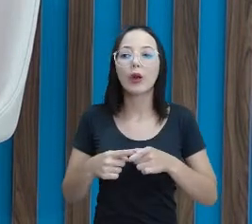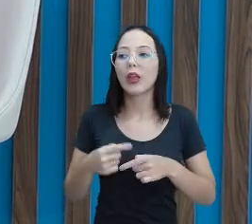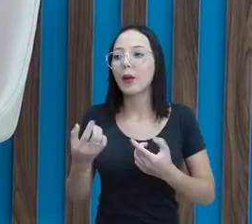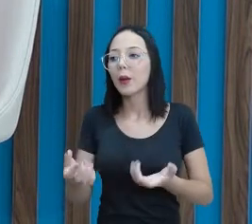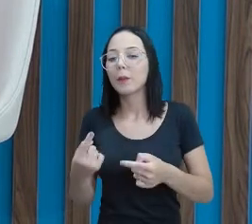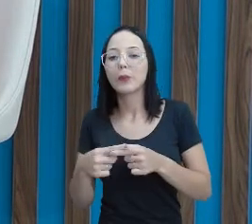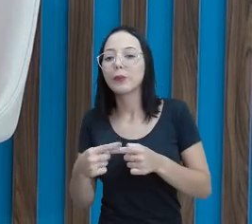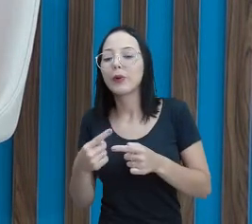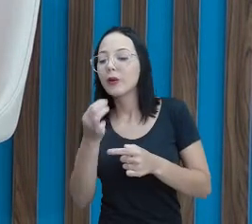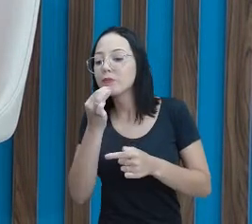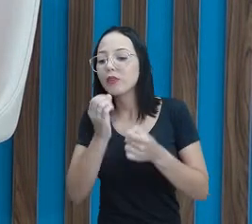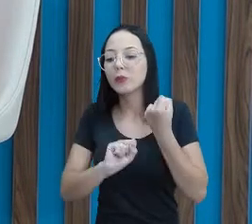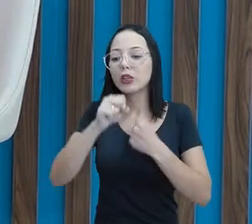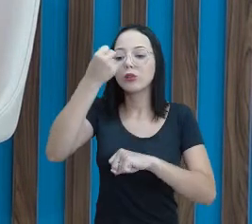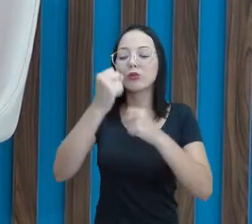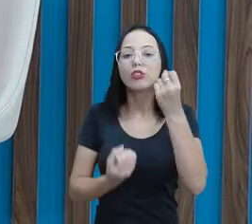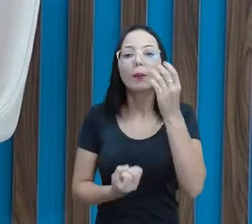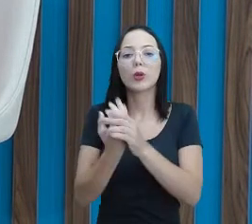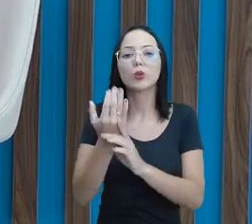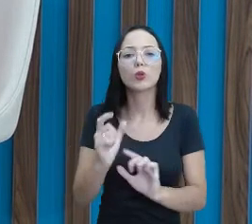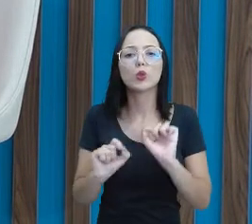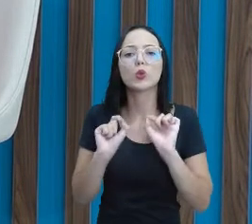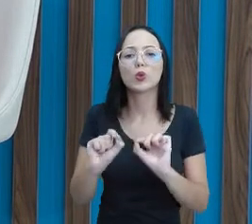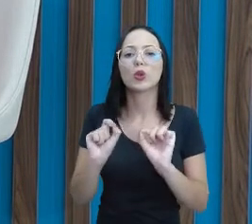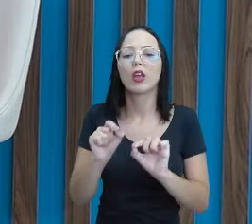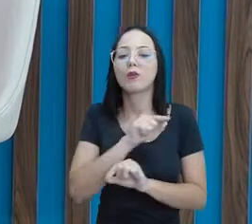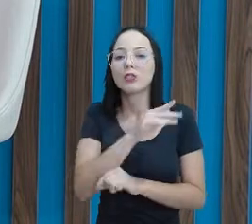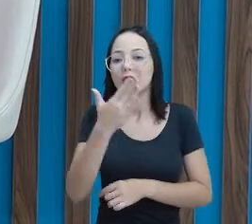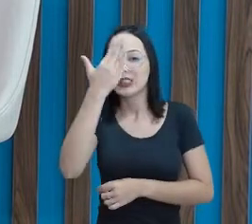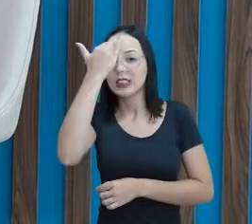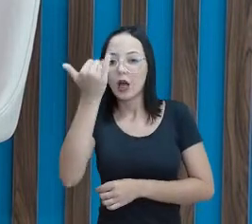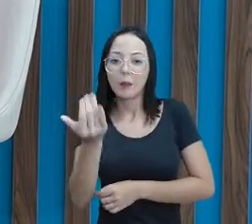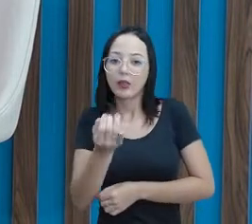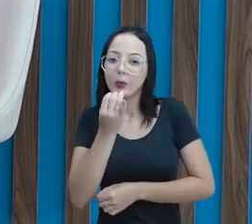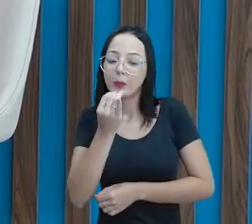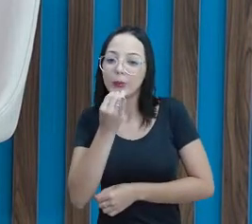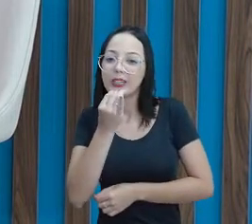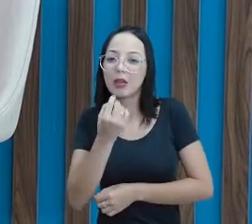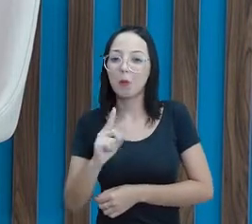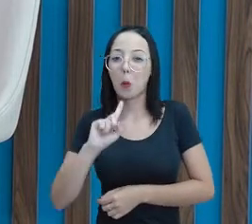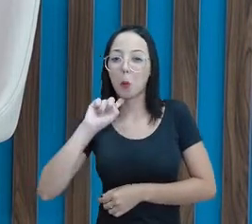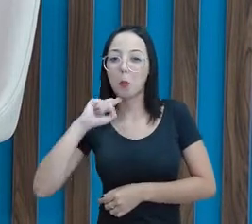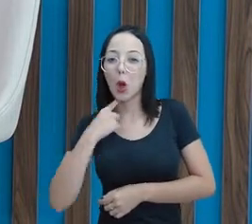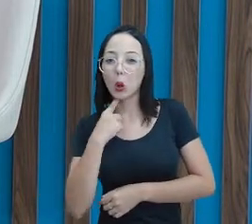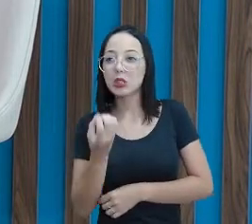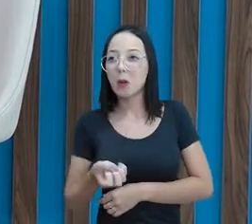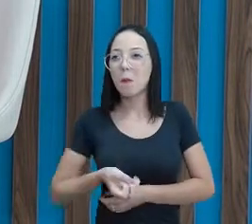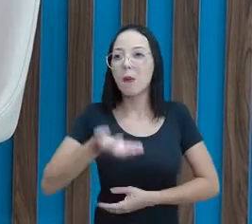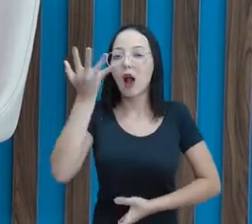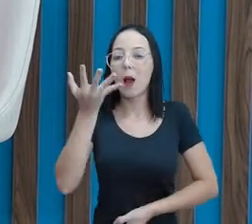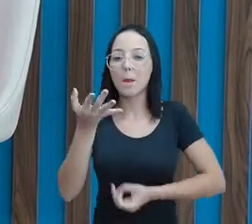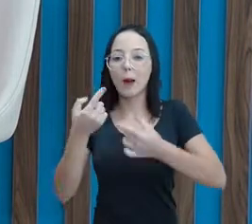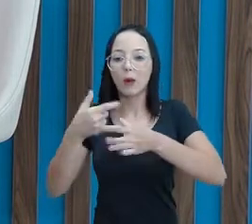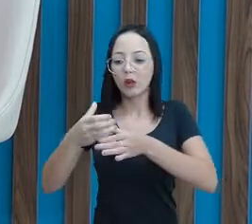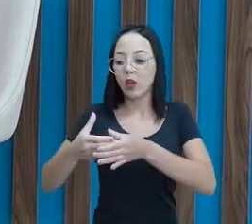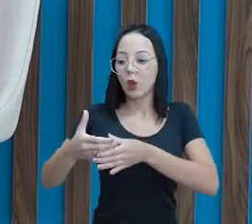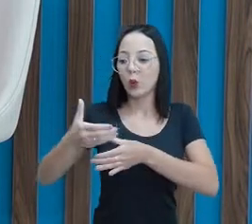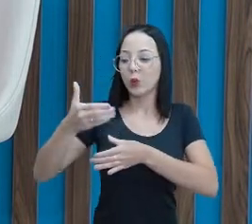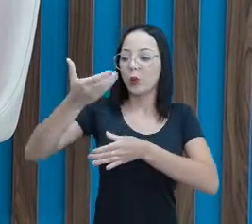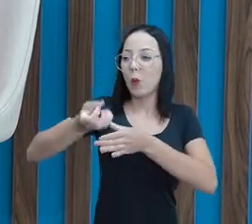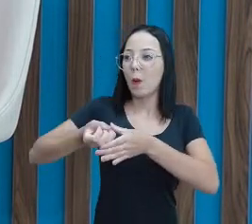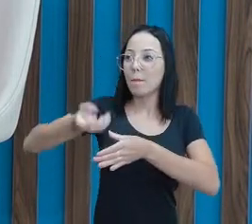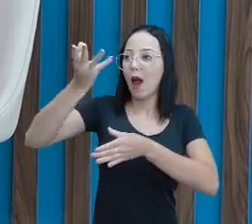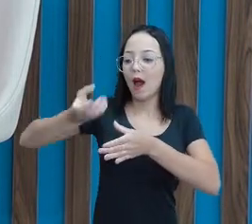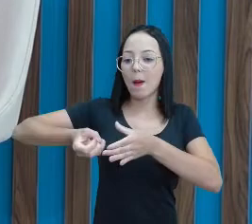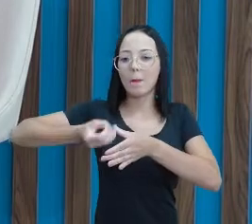indústria produz? Vocês sabem muito bem, né? Então, vai toda aquela questão de poluição ambiental bastante presente, a degradação